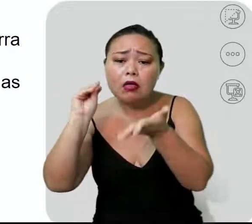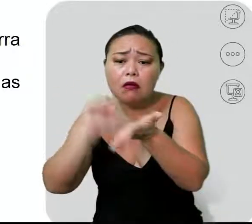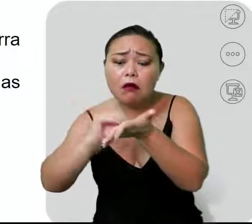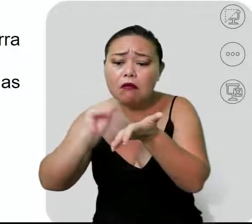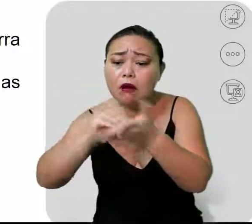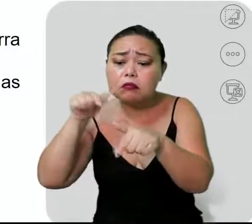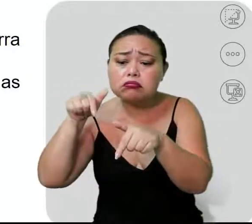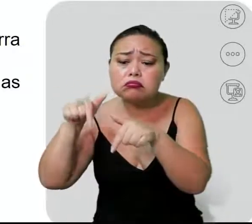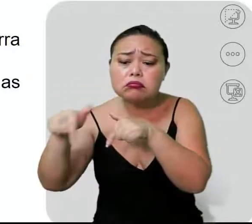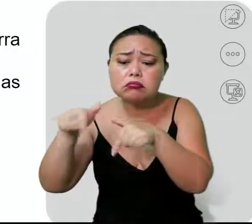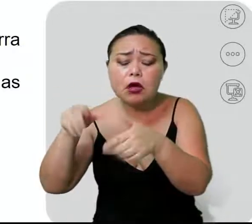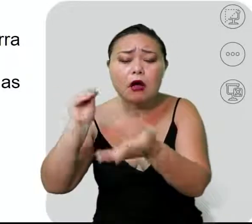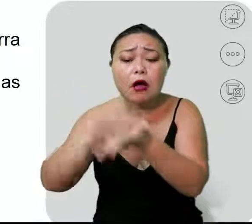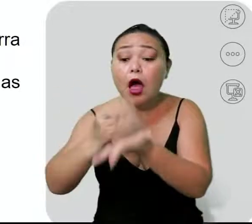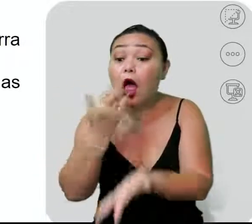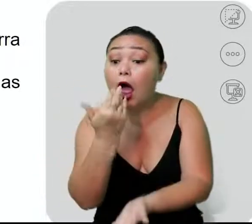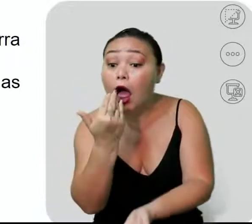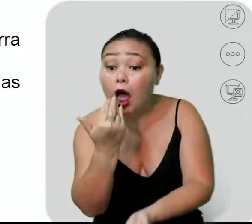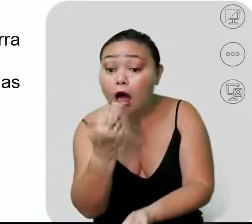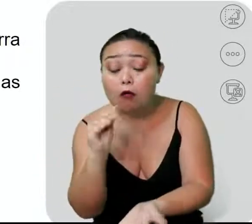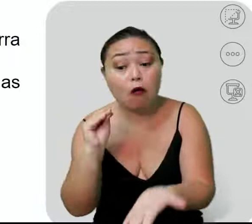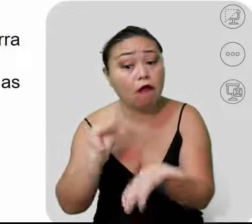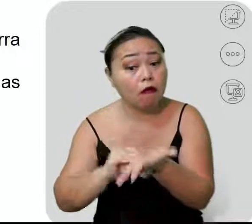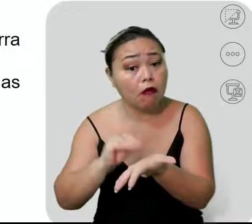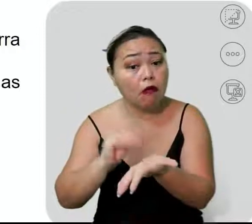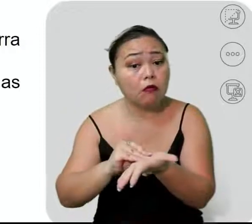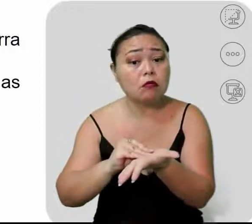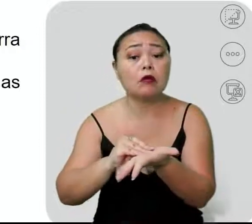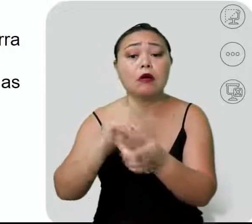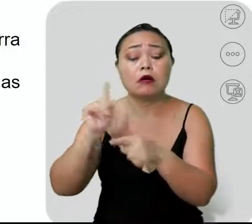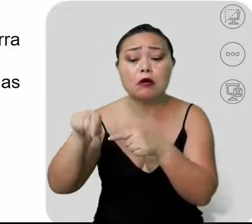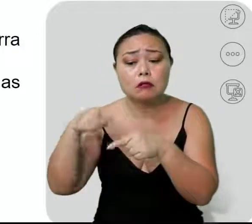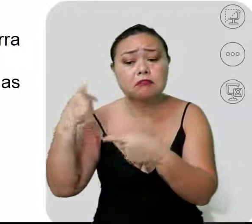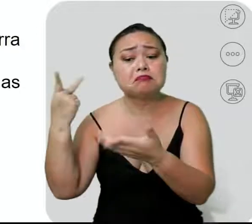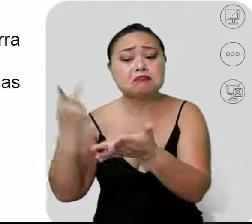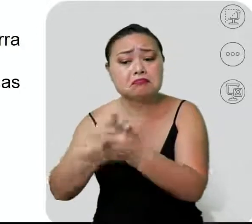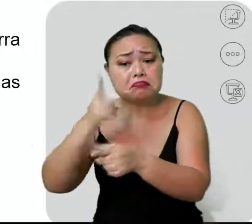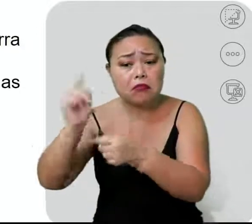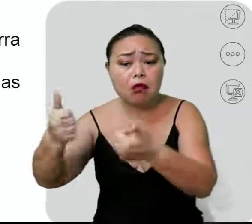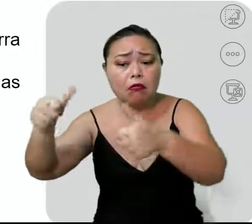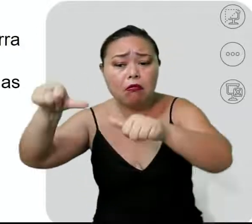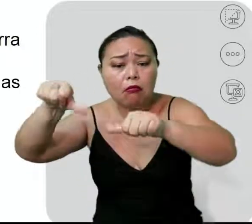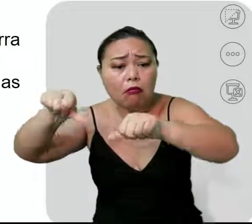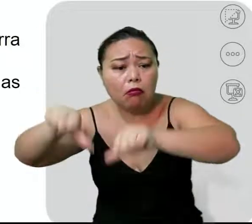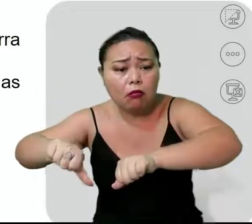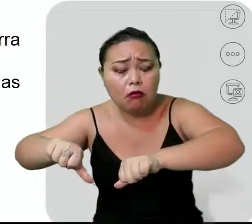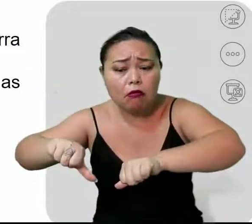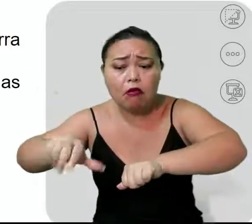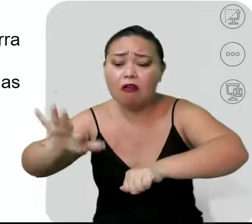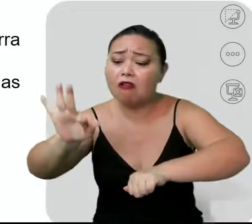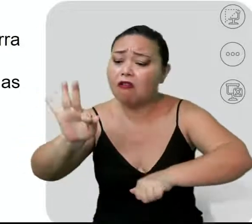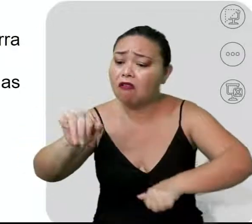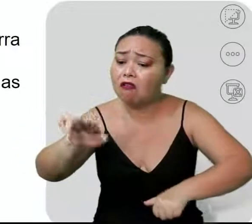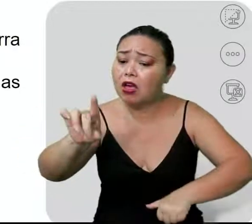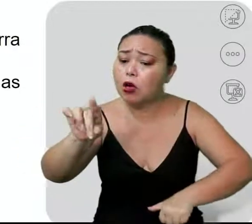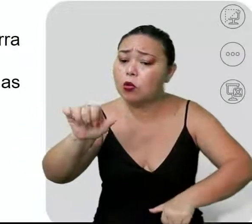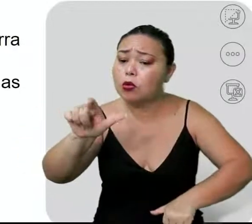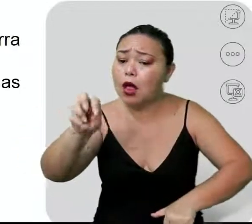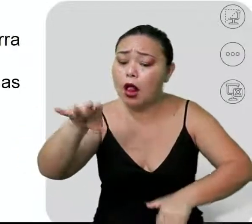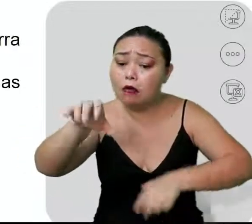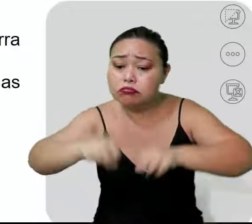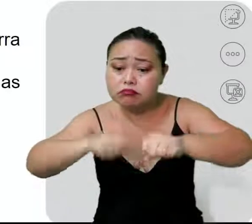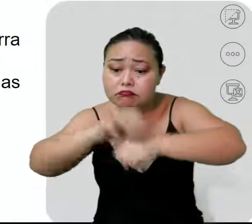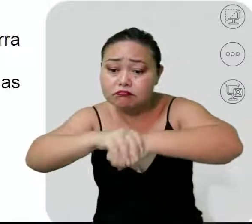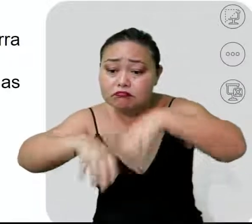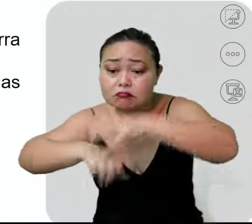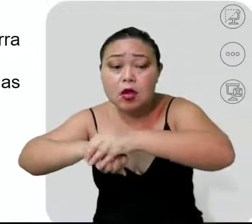escassez de mão de obra e alimentos e sendo uma das causas da decadência do feudalismo